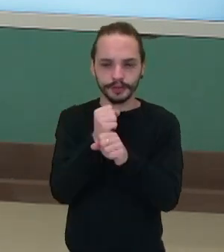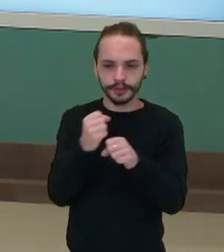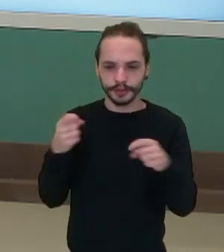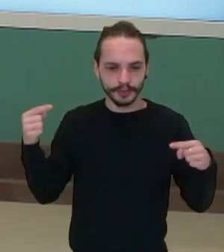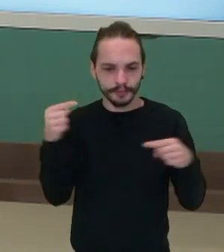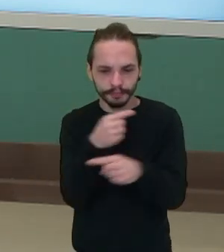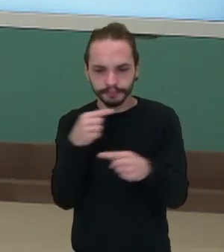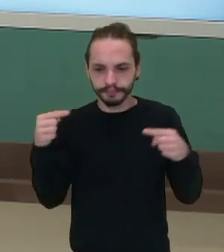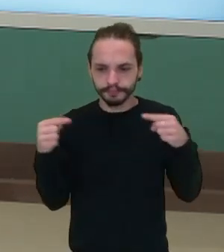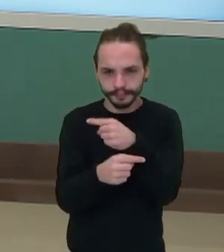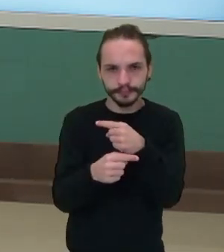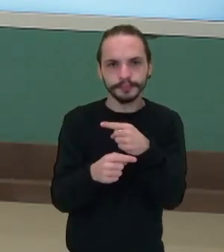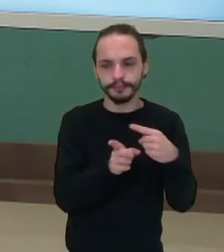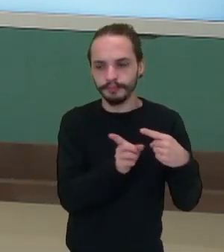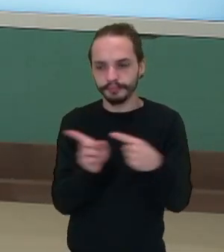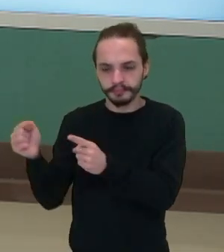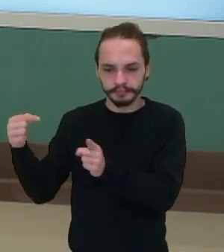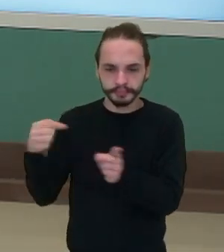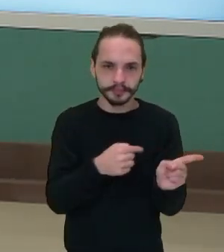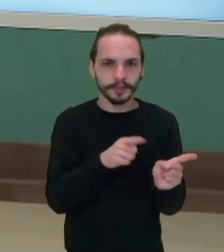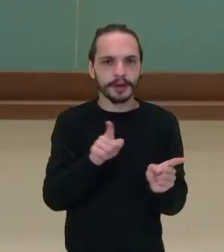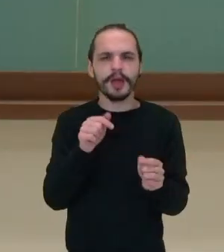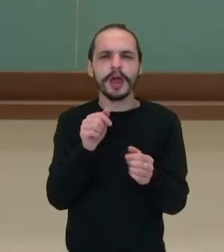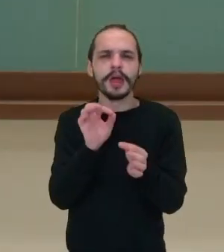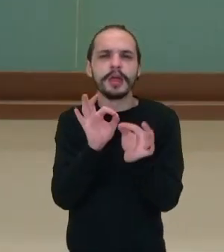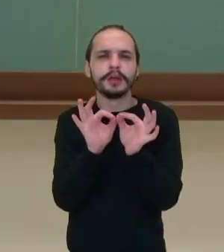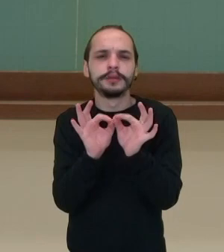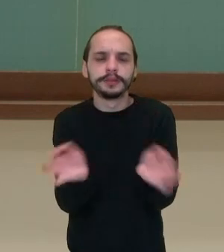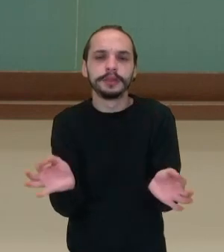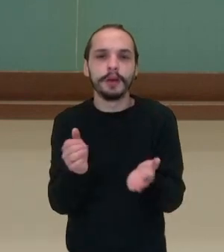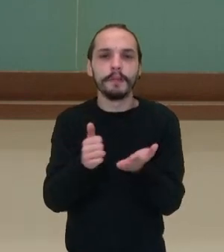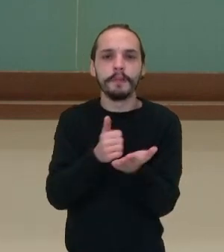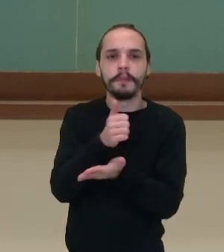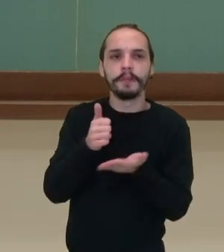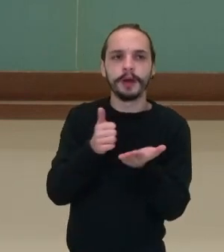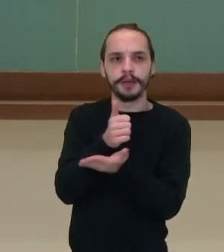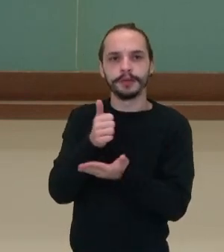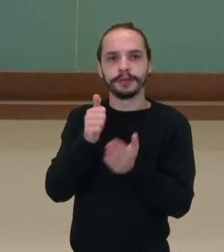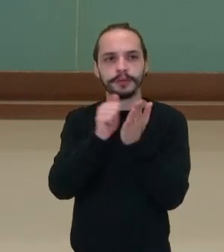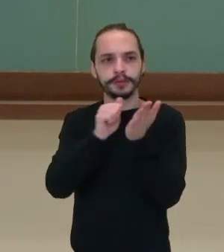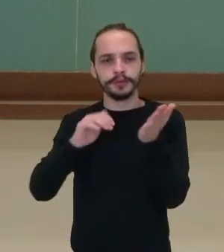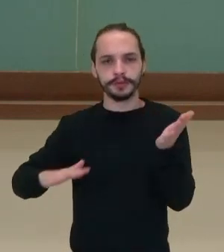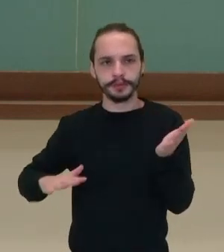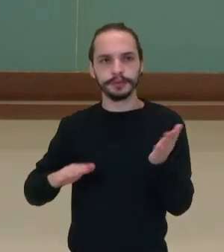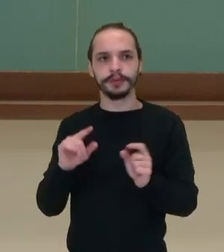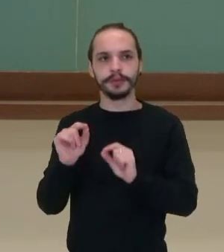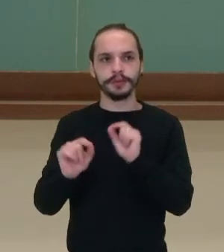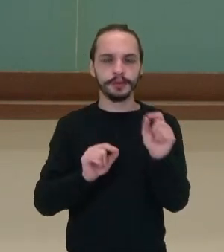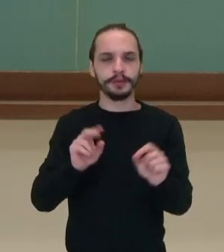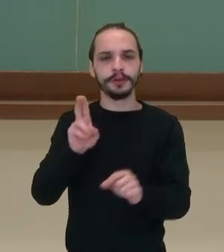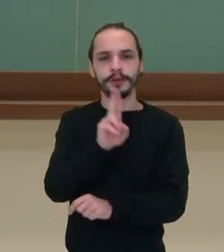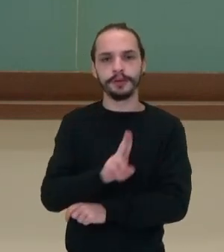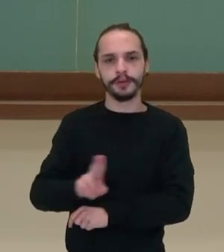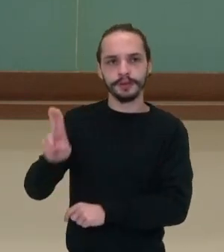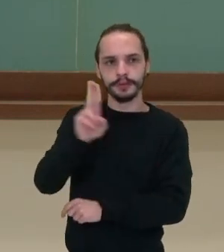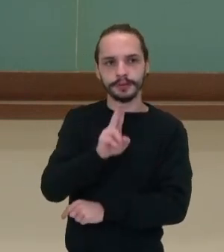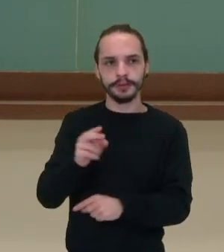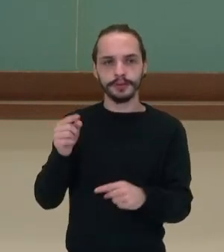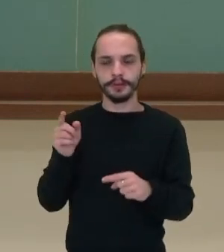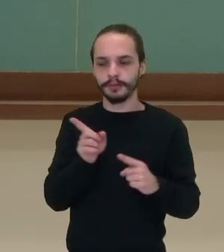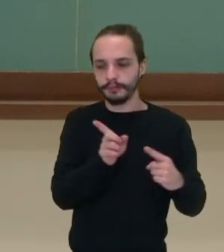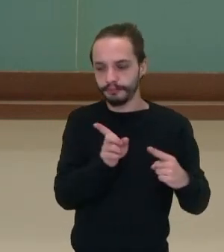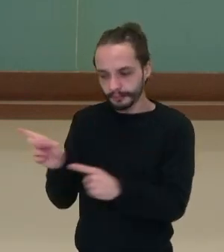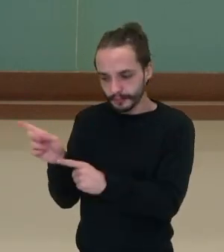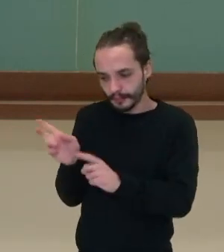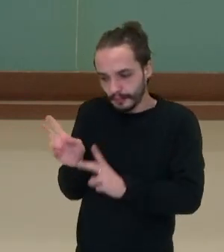nosso arroz e feijão, né? Aquilo que é o mais comum das atividades, que é você trabalhar com vetores que eles têm a mesma